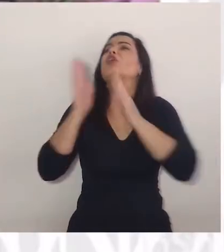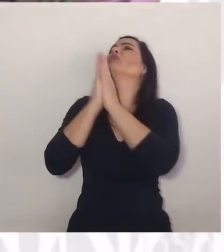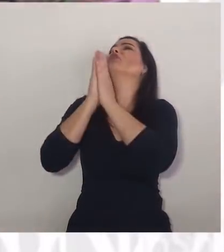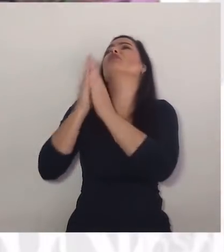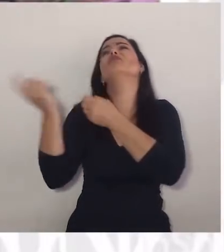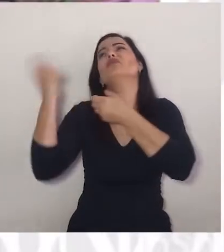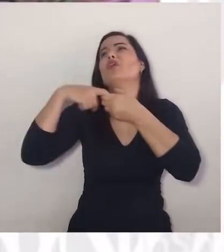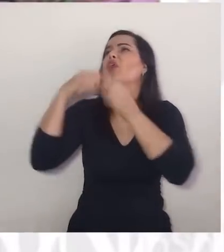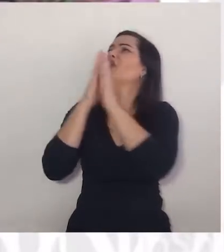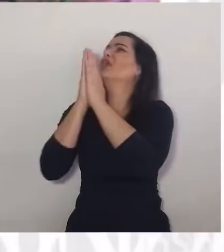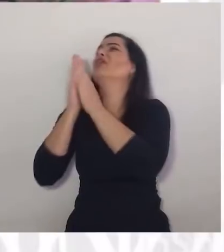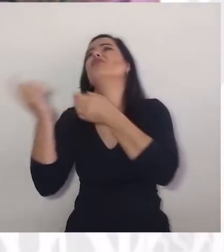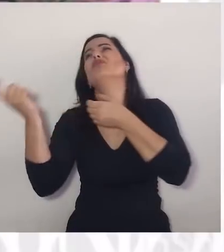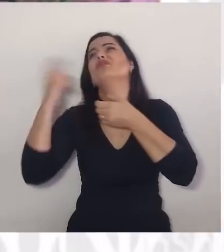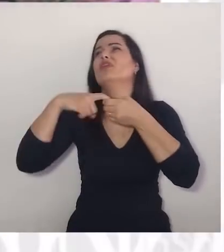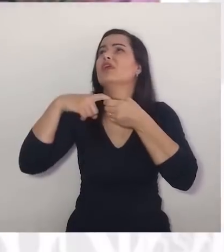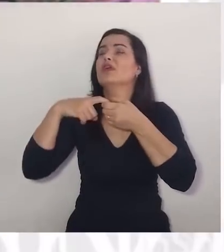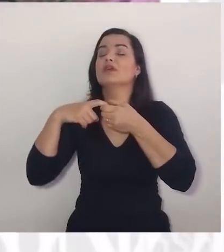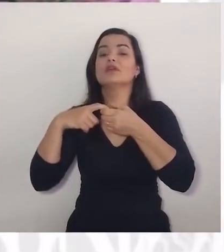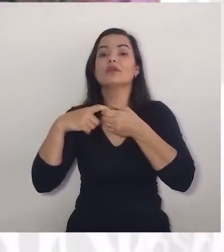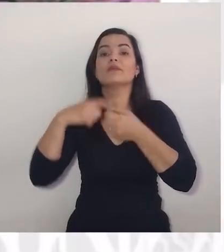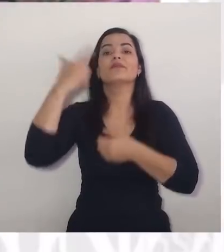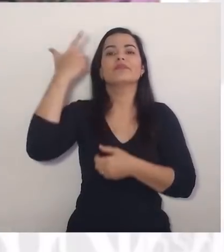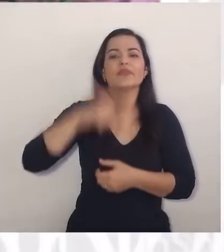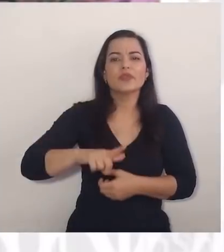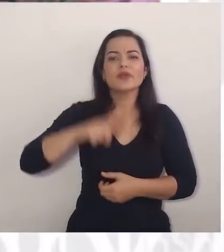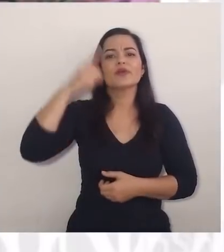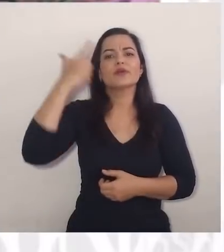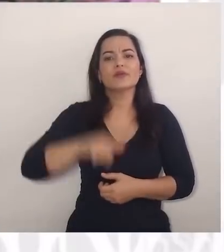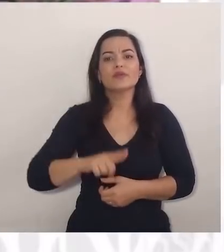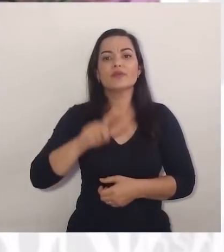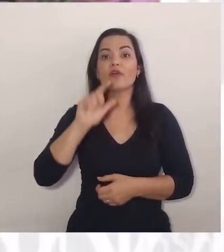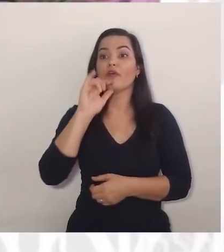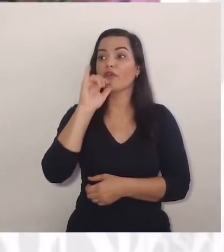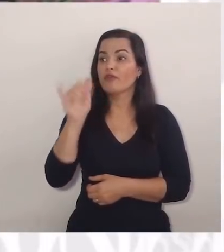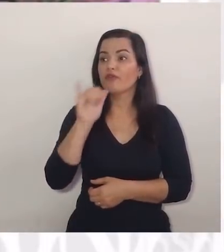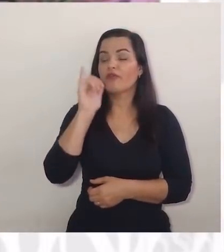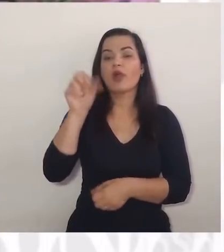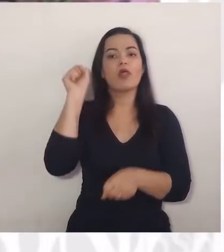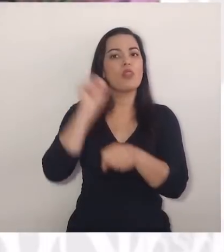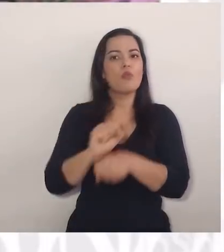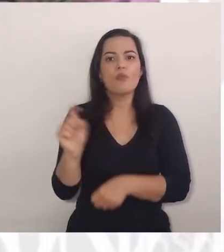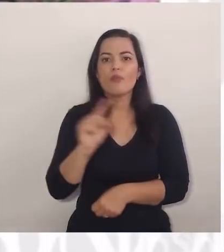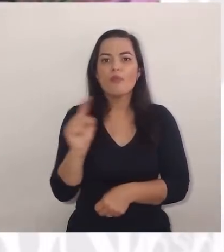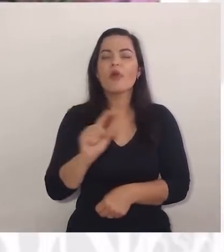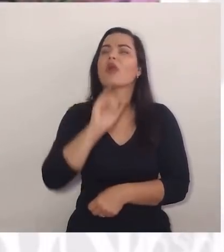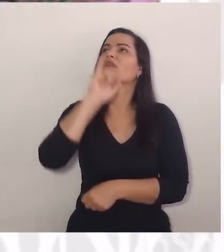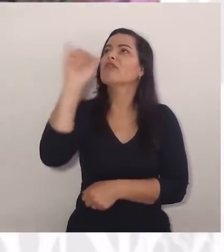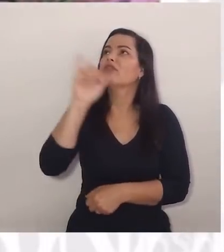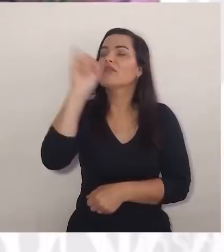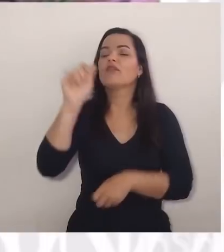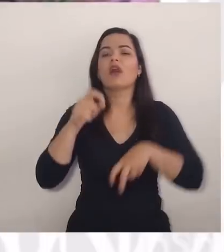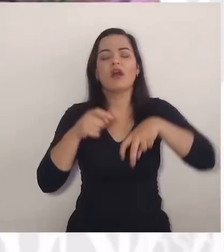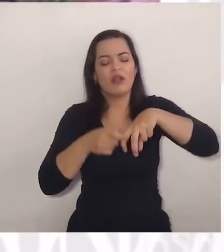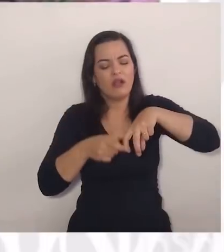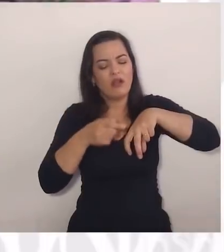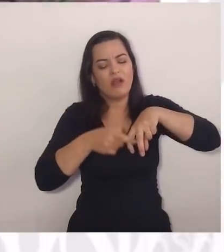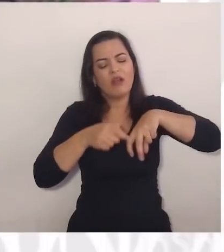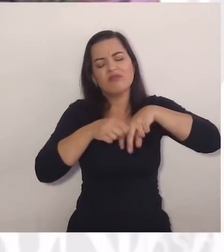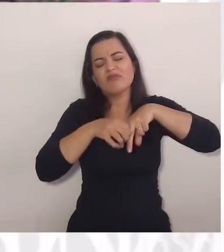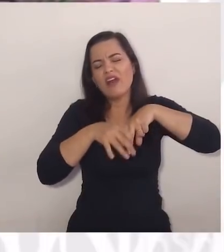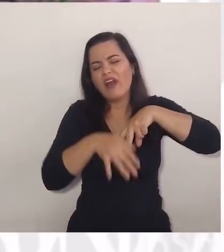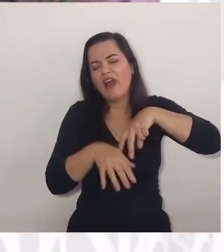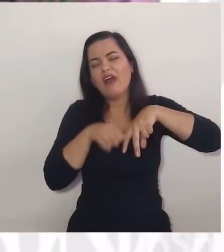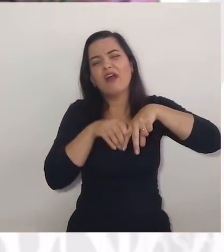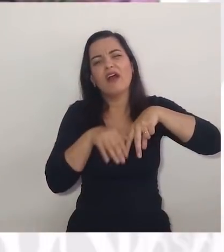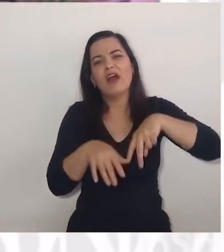volte! Por favor, senhora, volte!" repetia sem cessar, enquanto o sangue escorria por suas